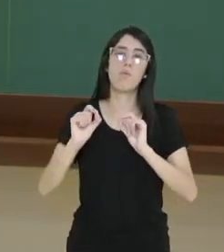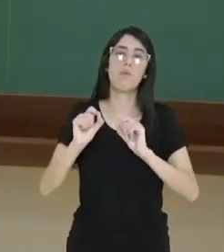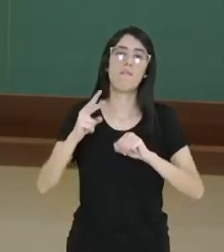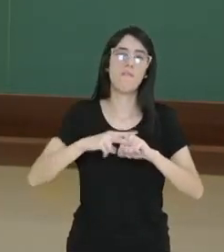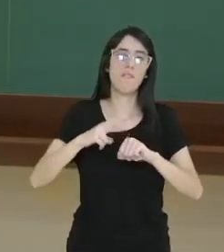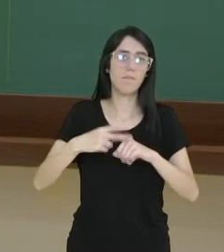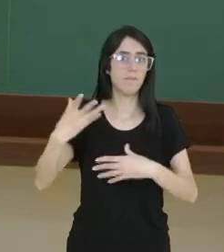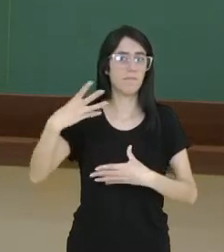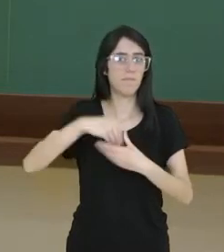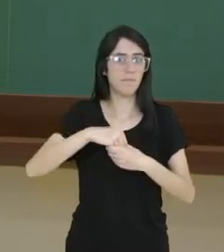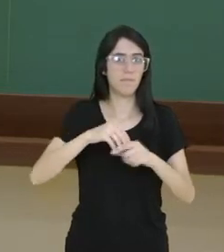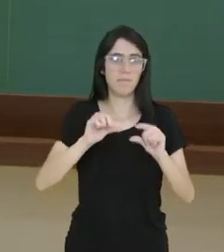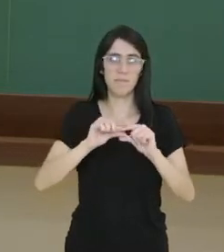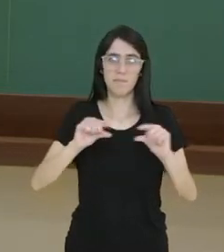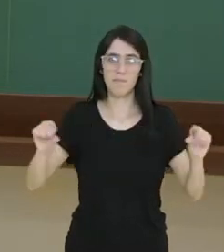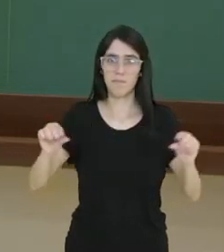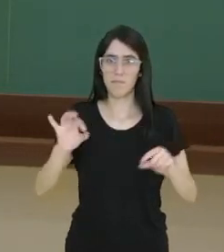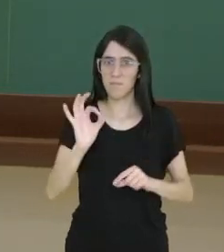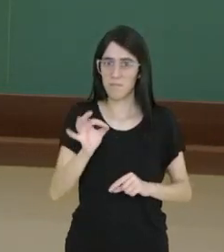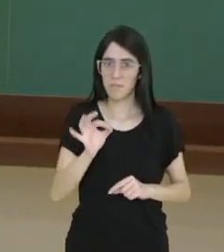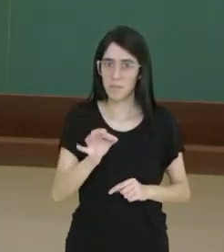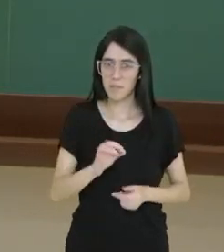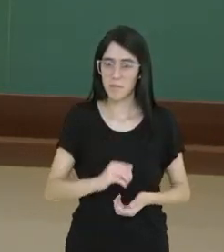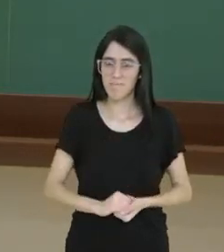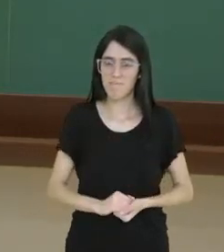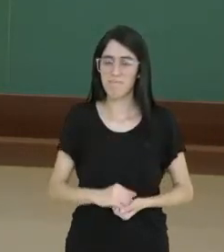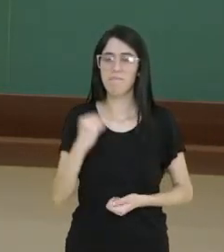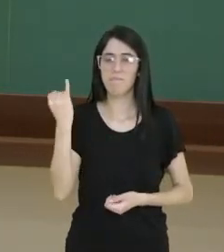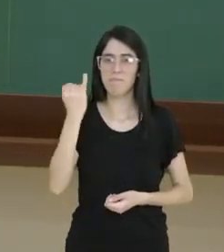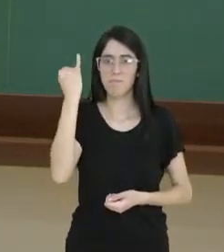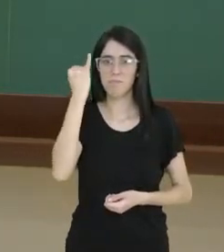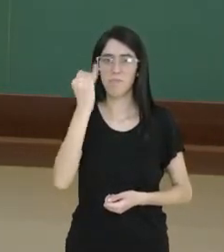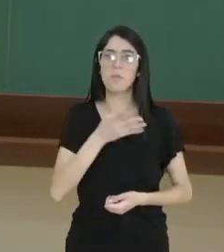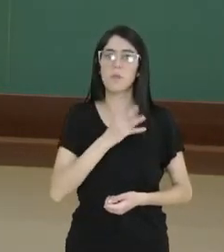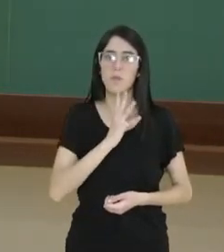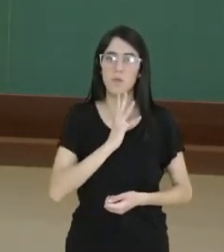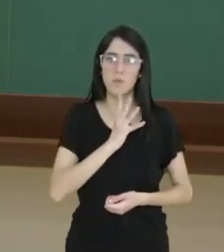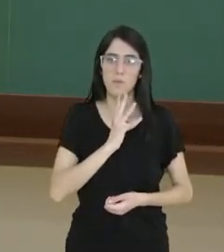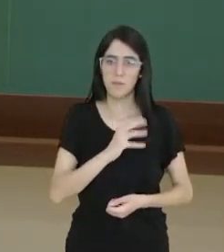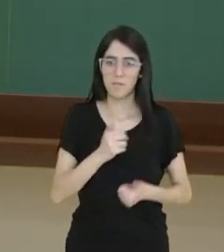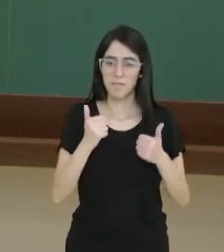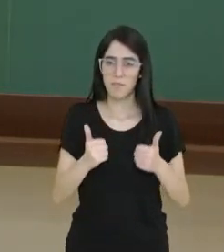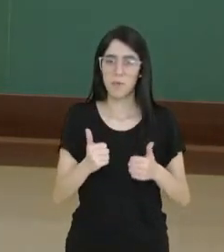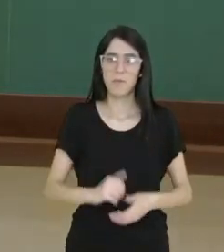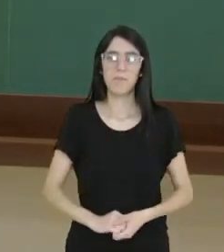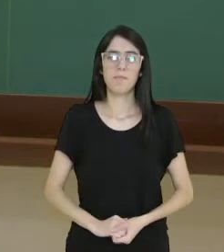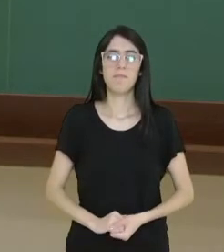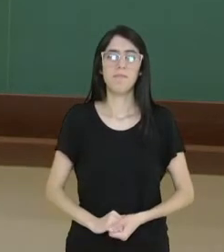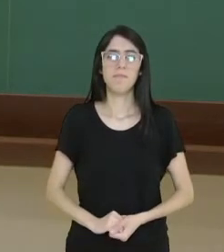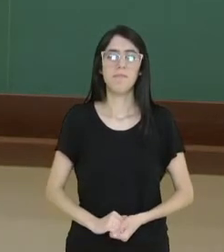saiba identificá-lo dentro da frase, dentro dos períodos, enfim, certo?